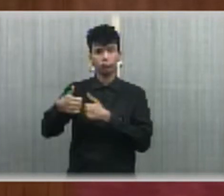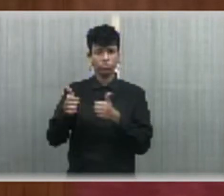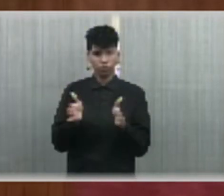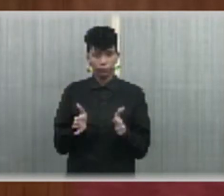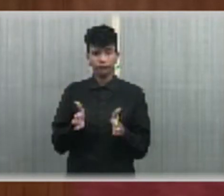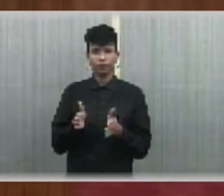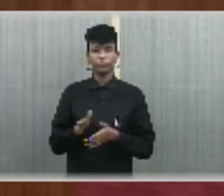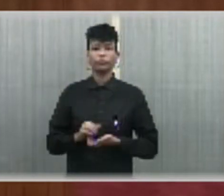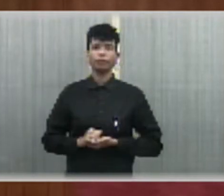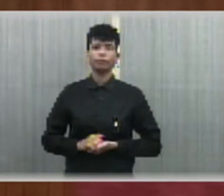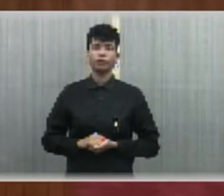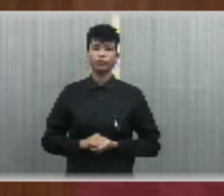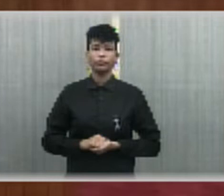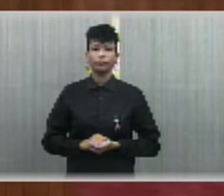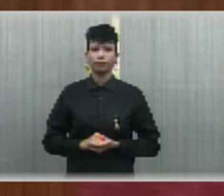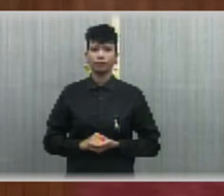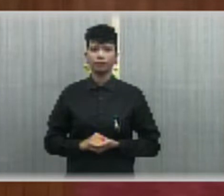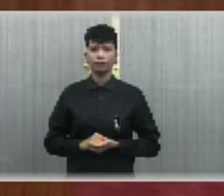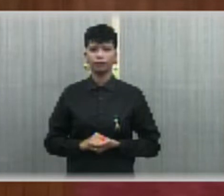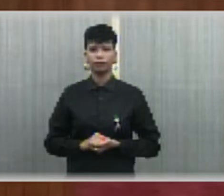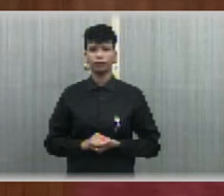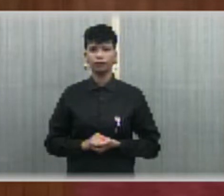seus gabinetes.